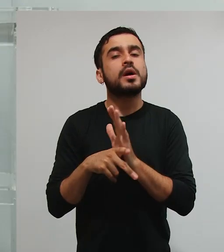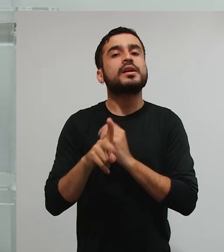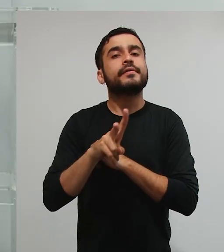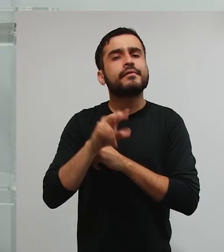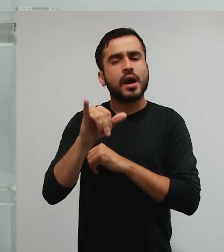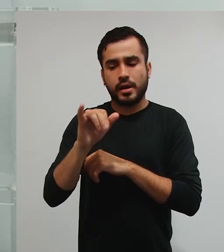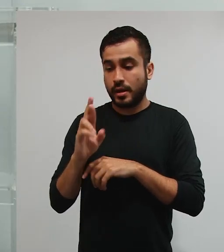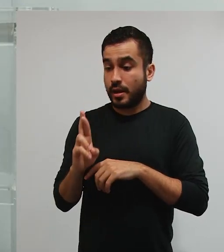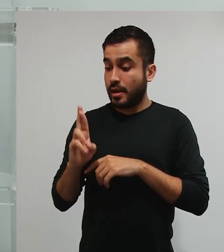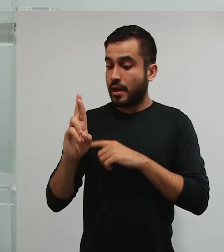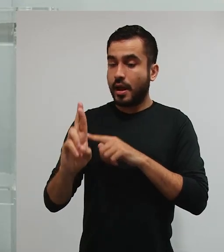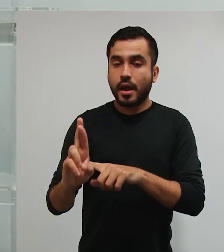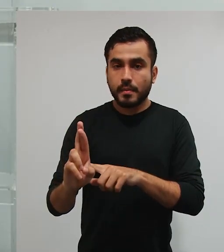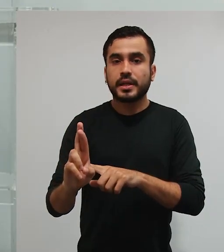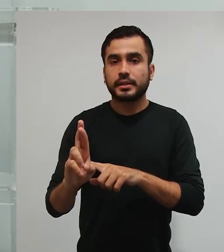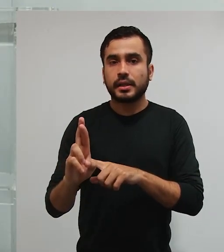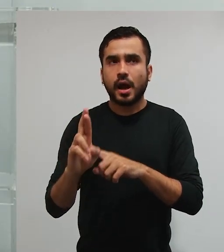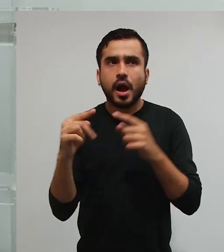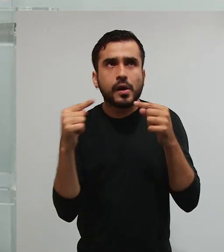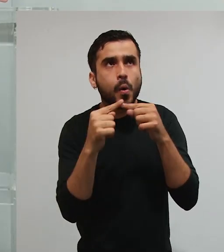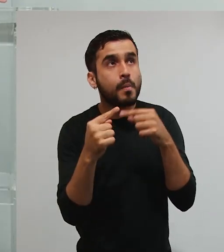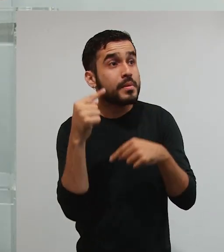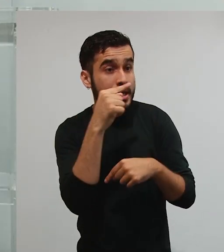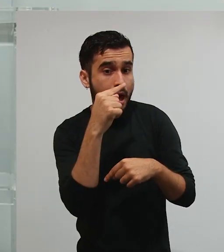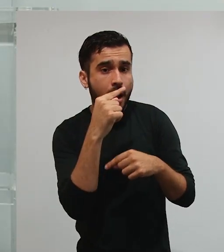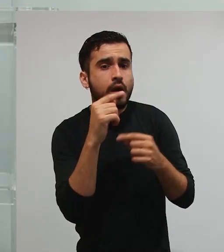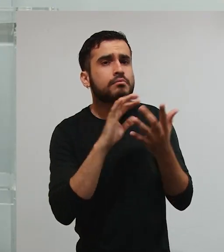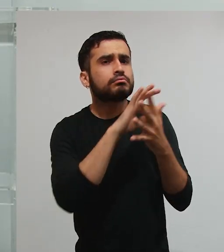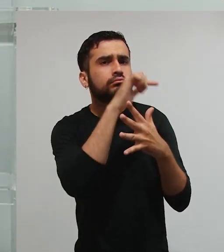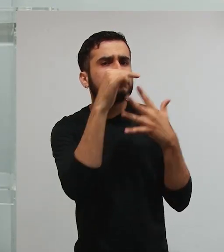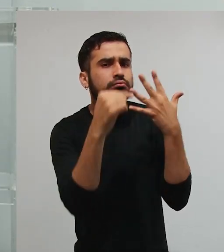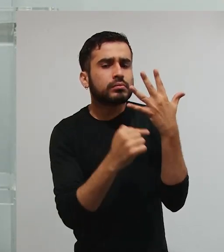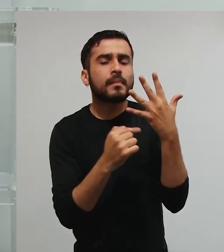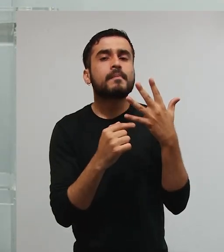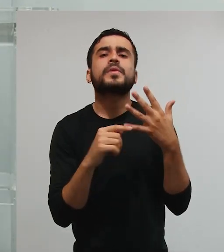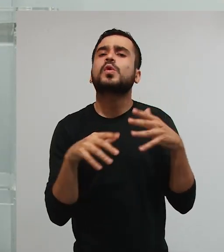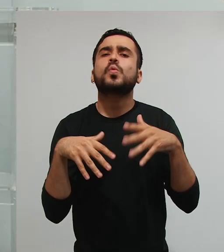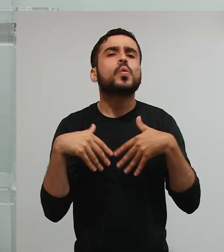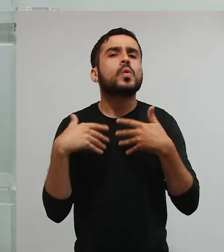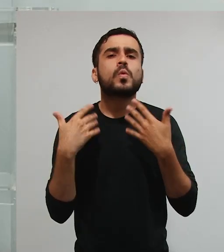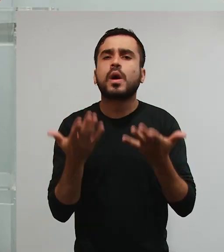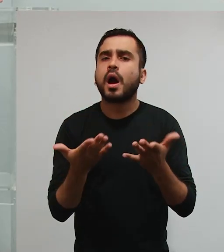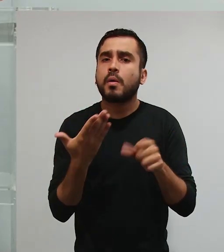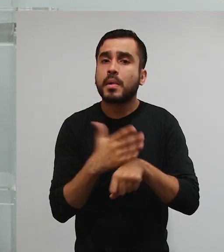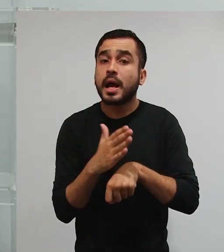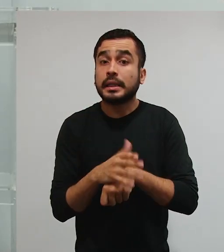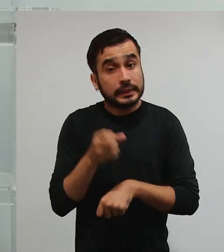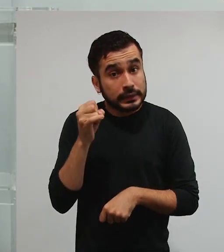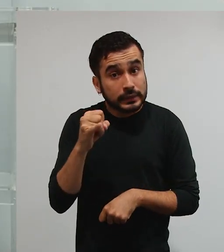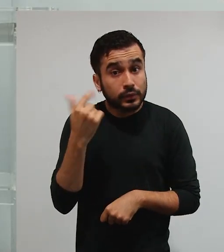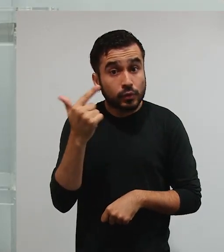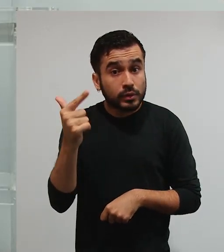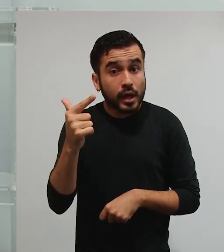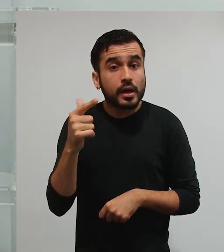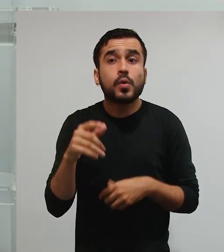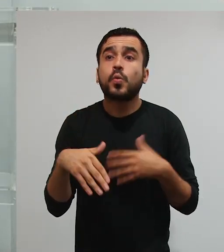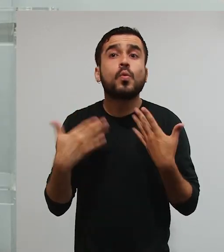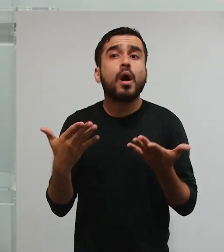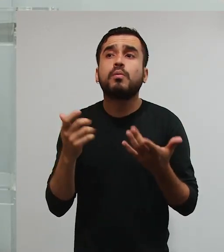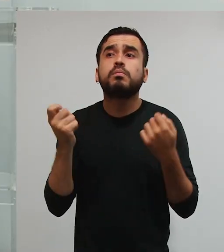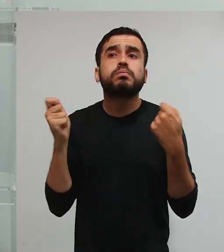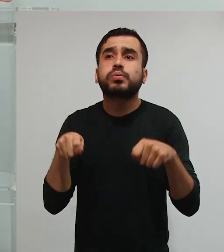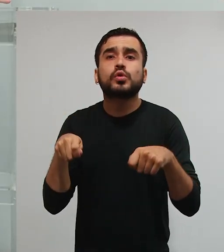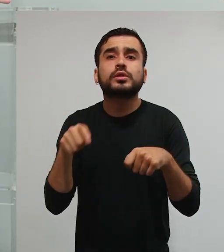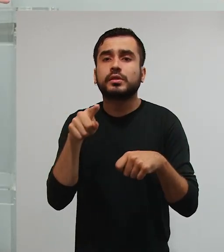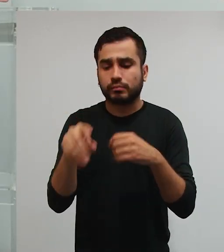o que representa a árvore de vocês, ou que práticas são essas, se não existem, que práticas poderiam ser?